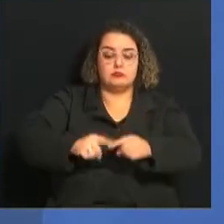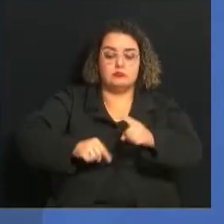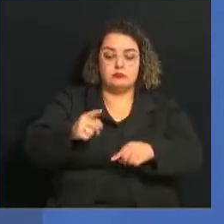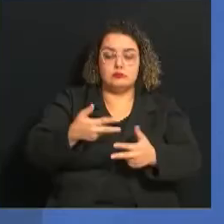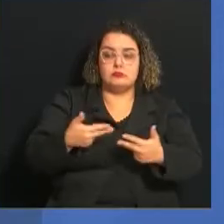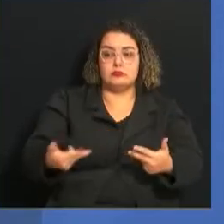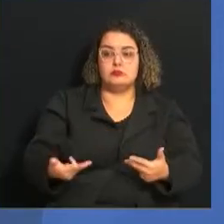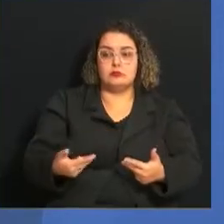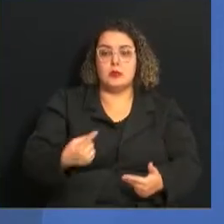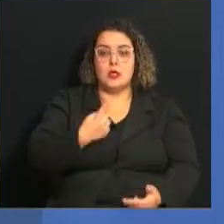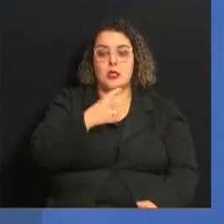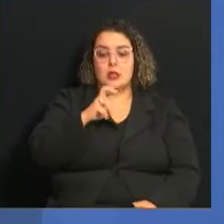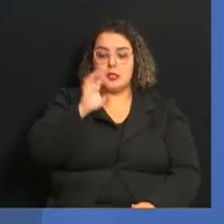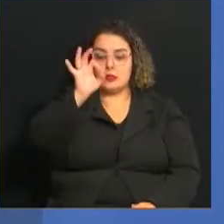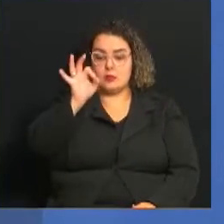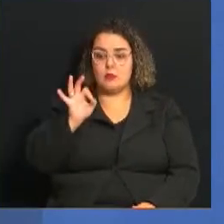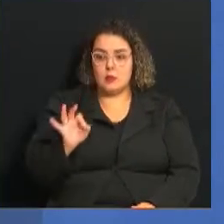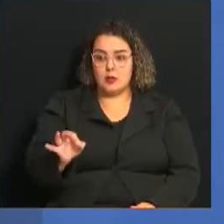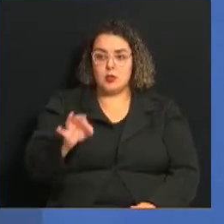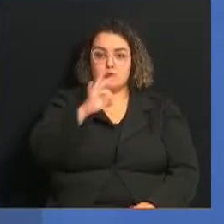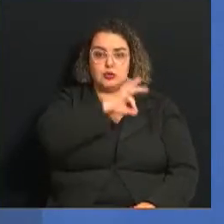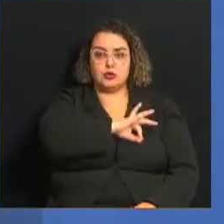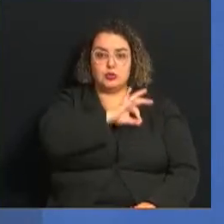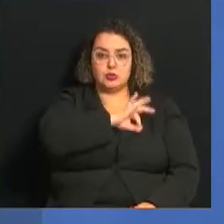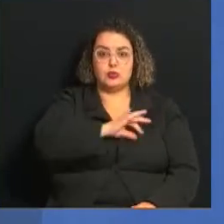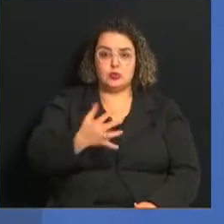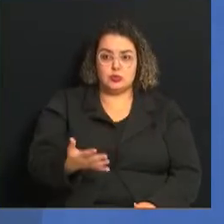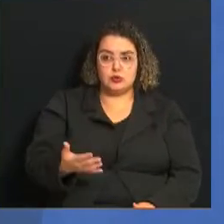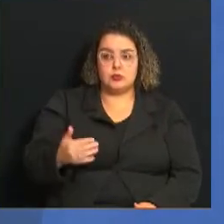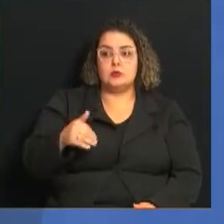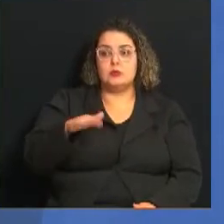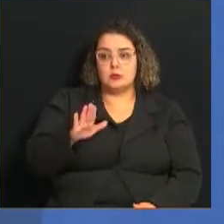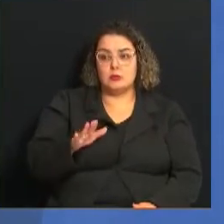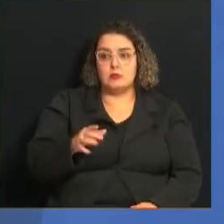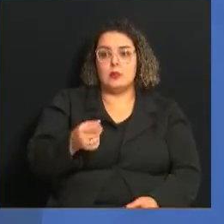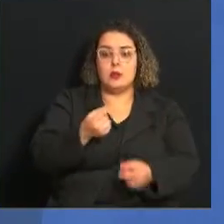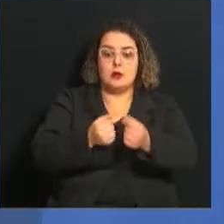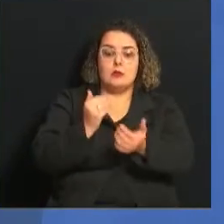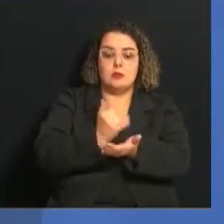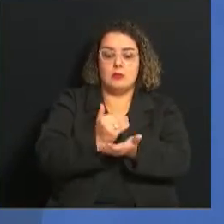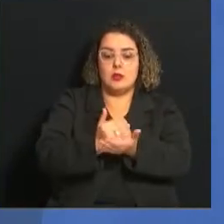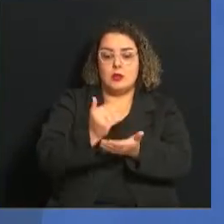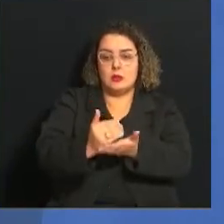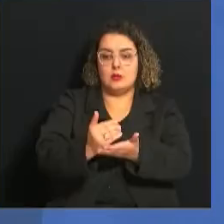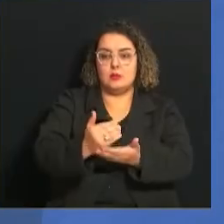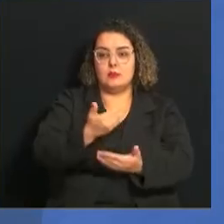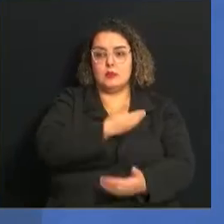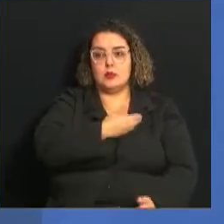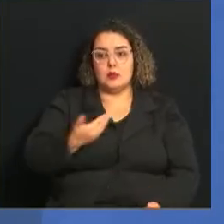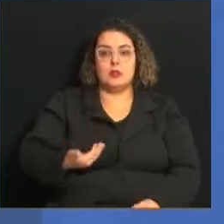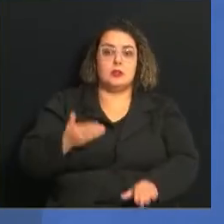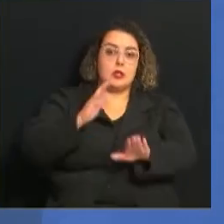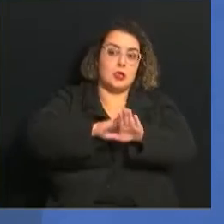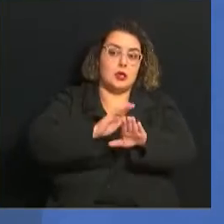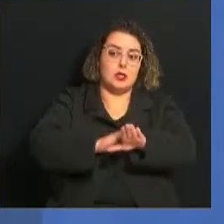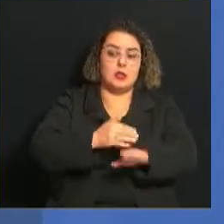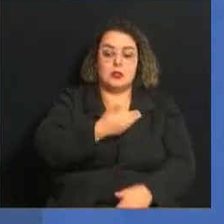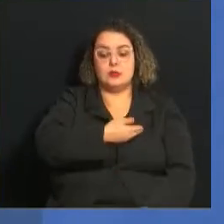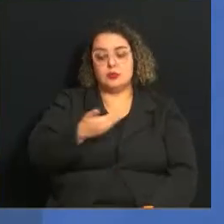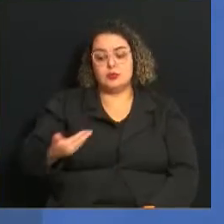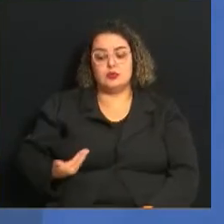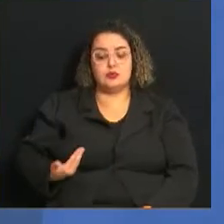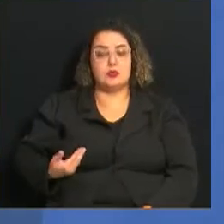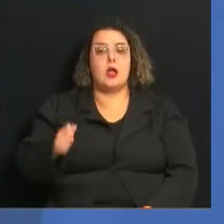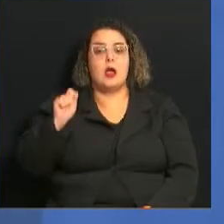de 15% nos salários e demais parcelas remuneratórias dos servidores da ativa e dos servidores inativos